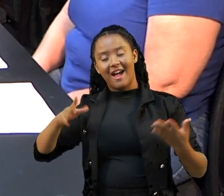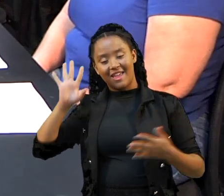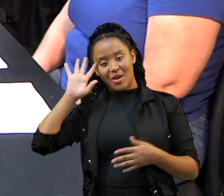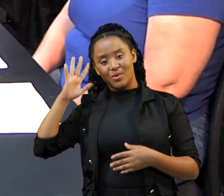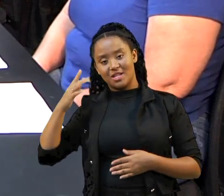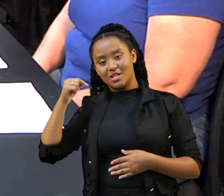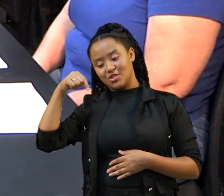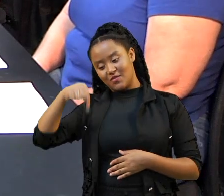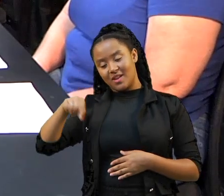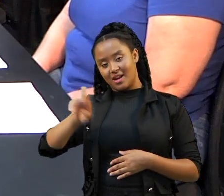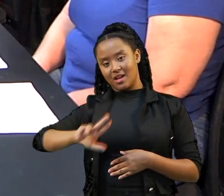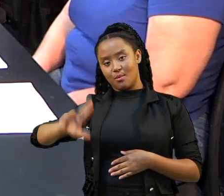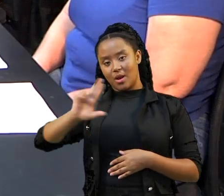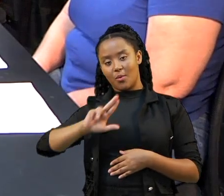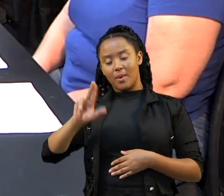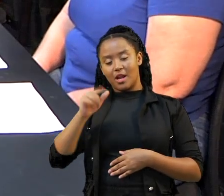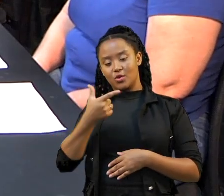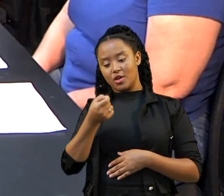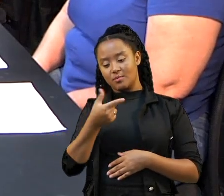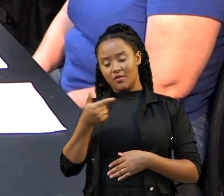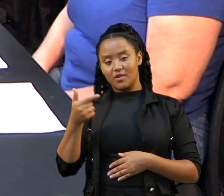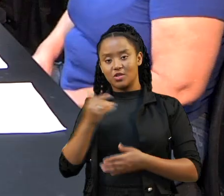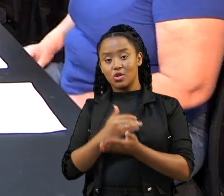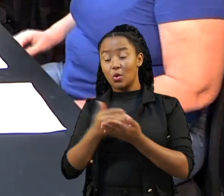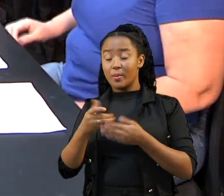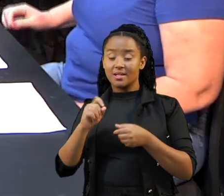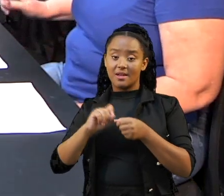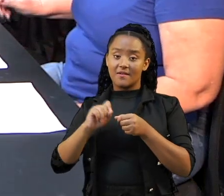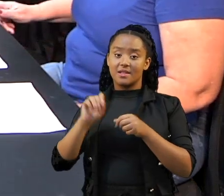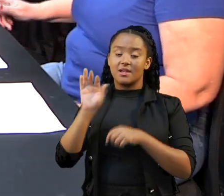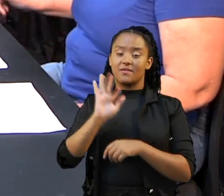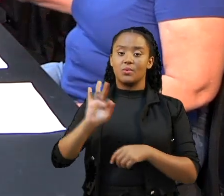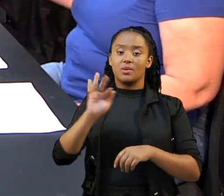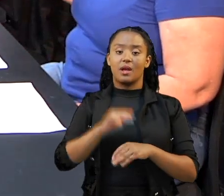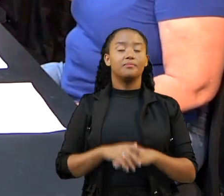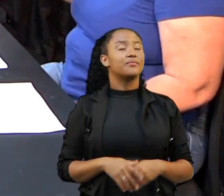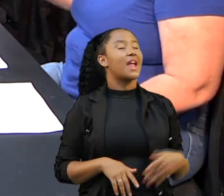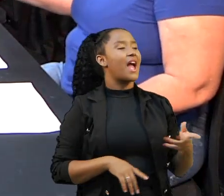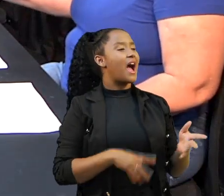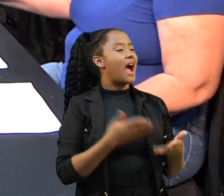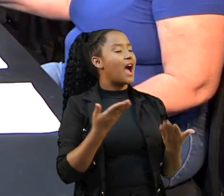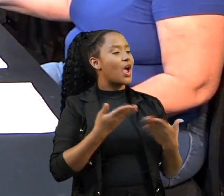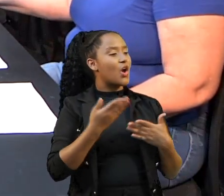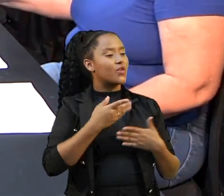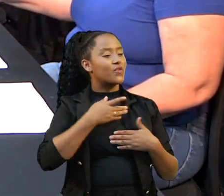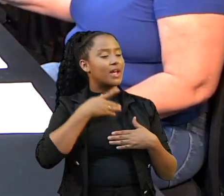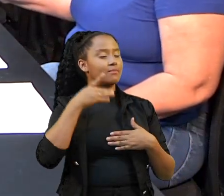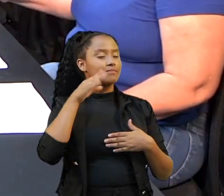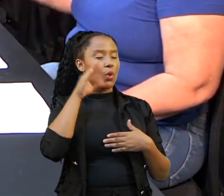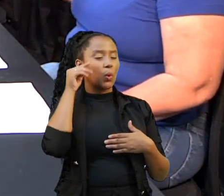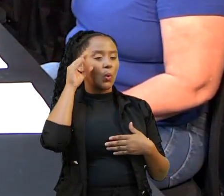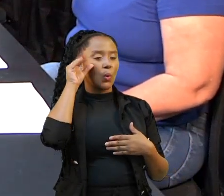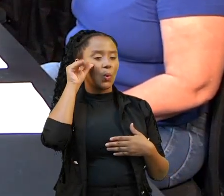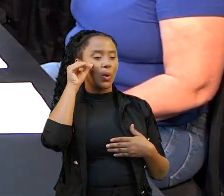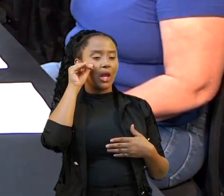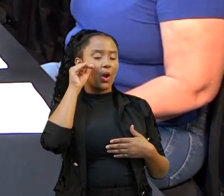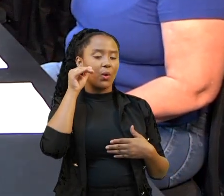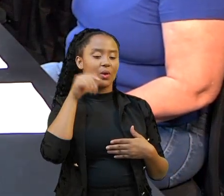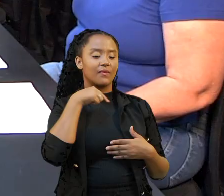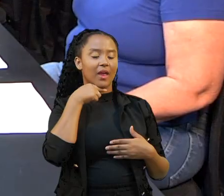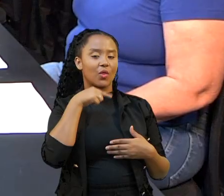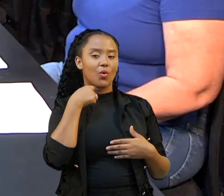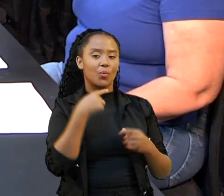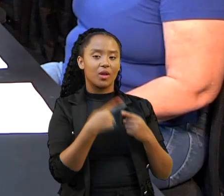para cá em 2022 e comecei a fazer a faculdade. Agora pintou uma curiosidade aqui, Vitor Hugo, porque ela saiu